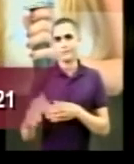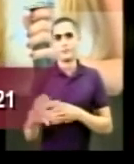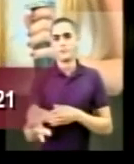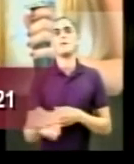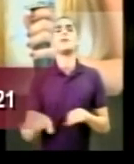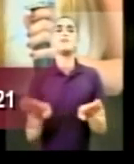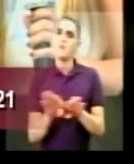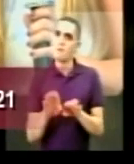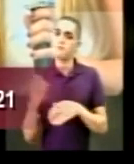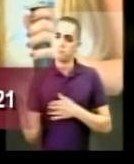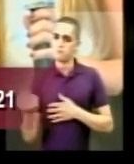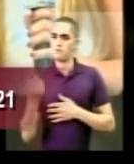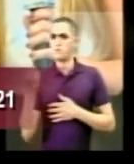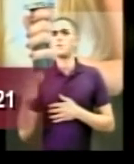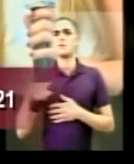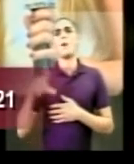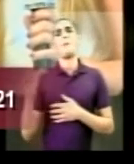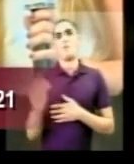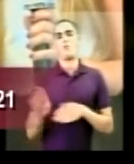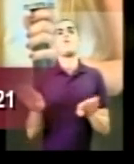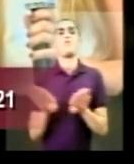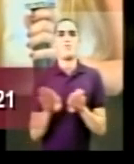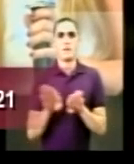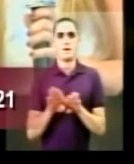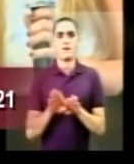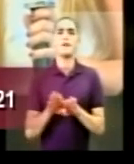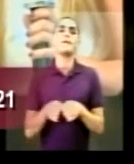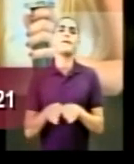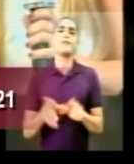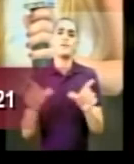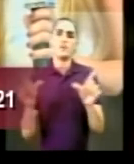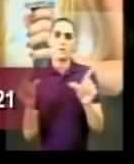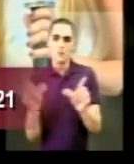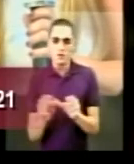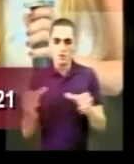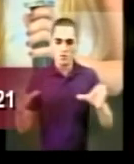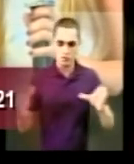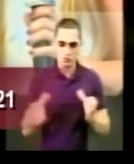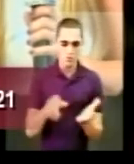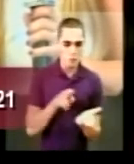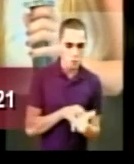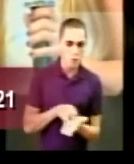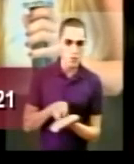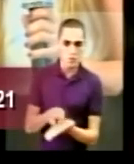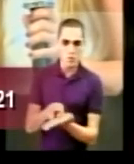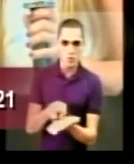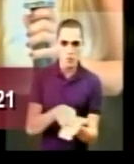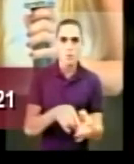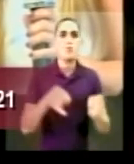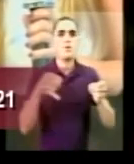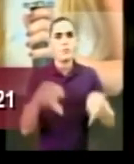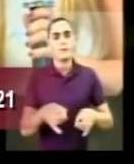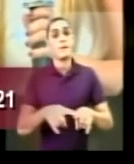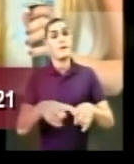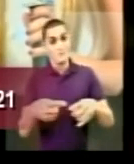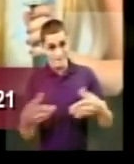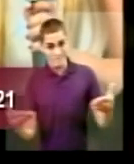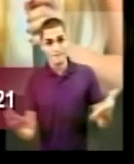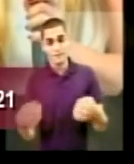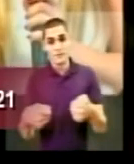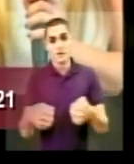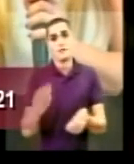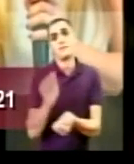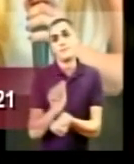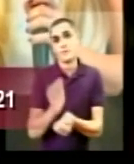isso impactaria nessa taxa de ocupação. Mas precisamos observar, porque por enquanto nós ainda estamos com uma elevação do número